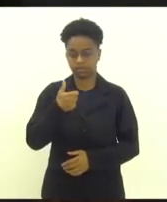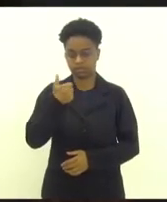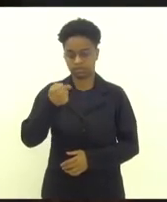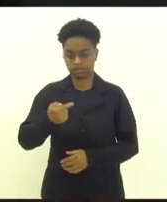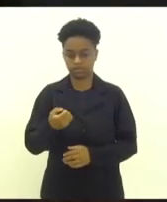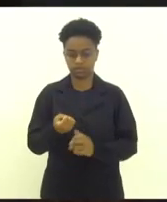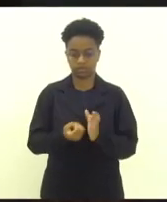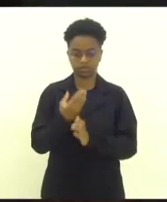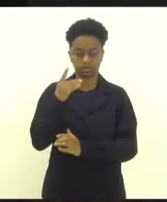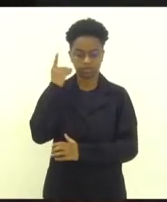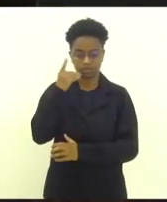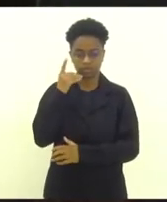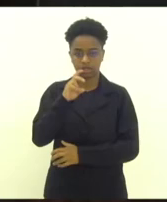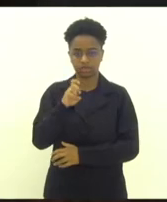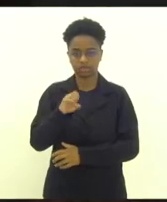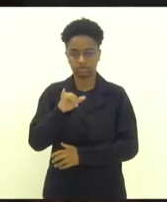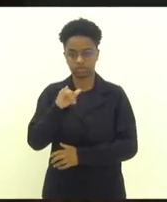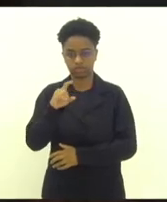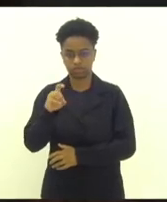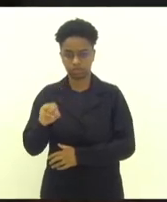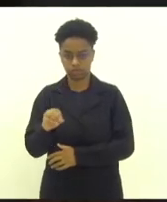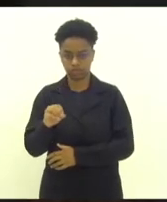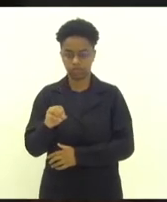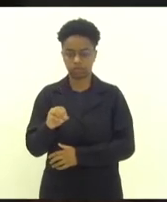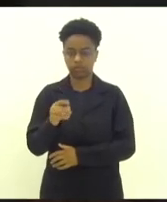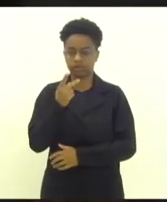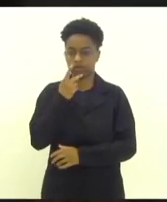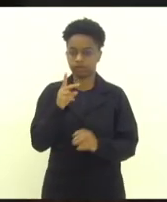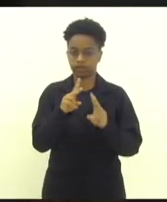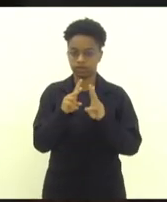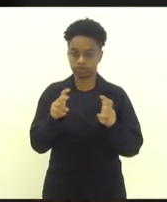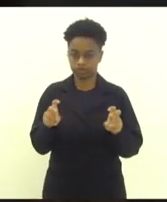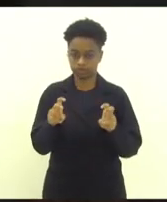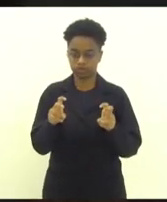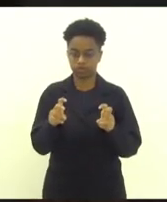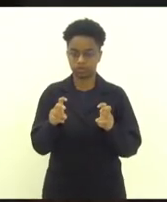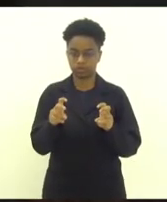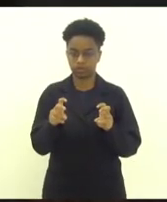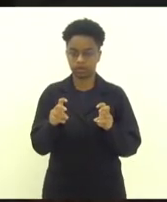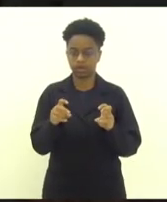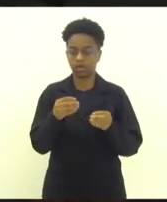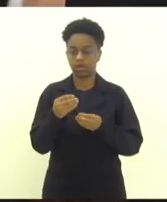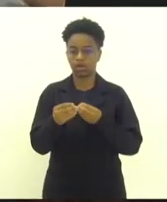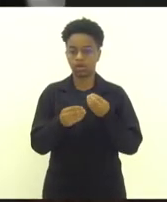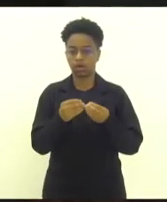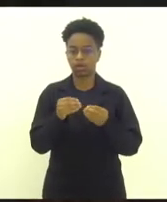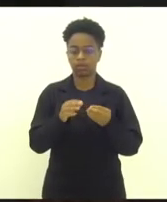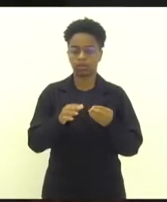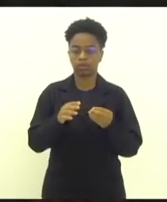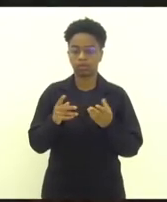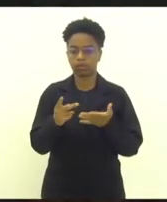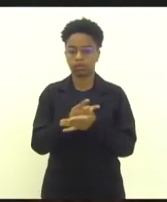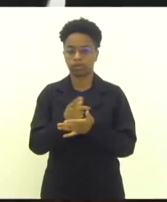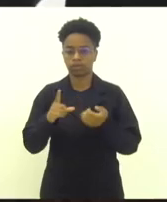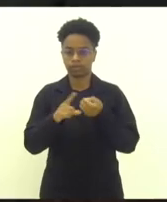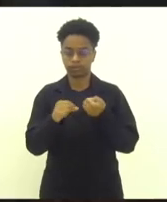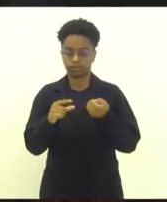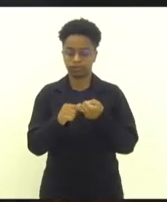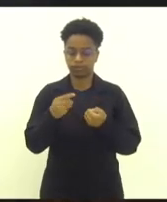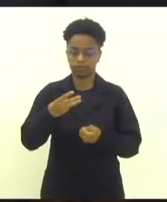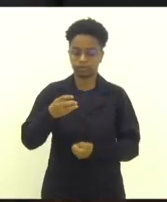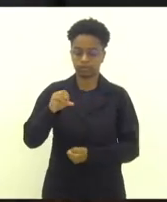autoria Deputado Chico Machado que dispõe sobre os meios de veiculação do Artigo 39 da resolução número